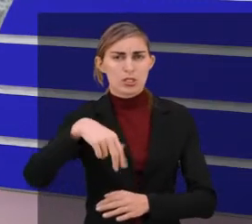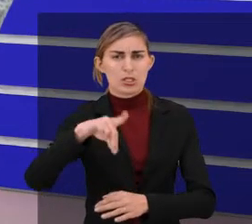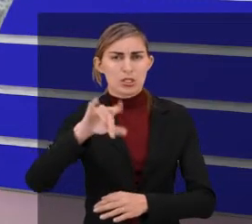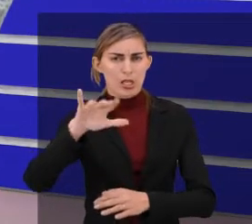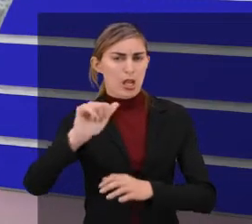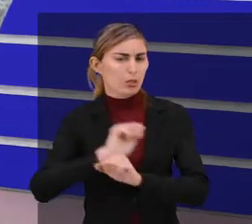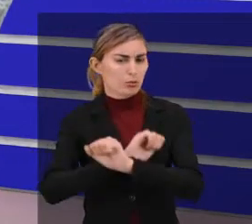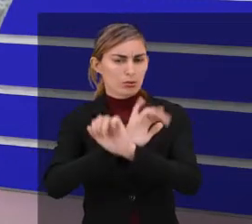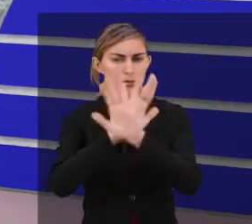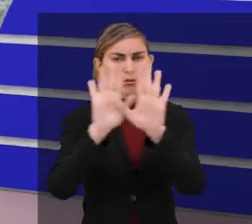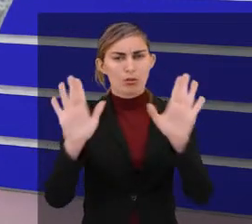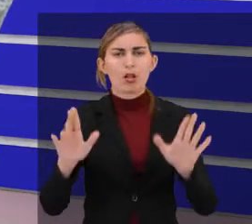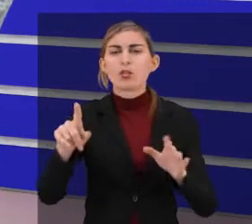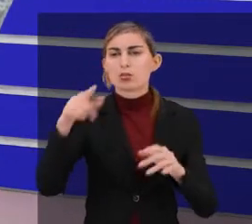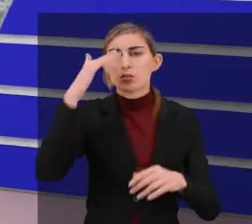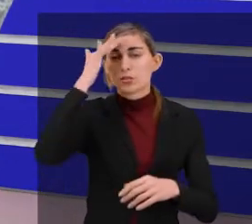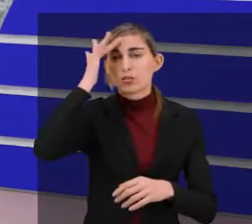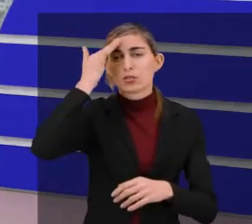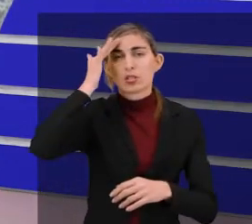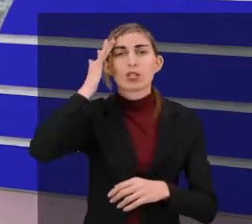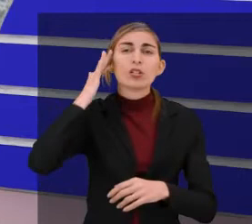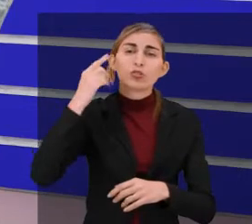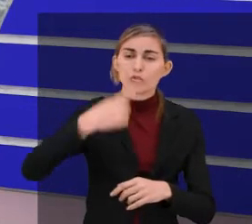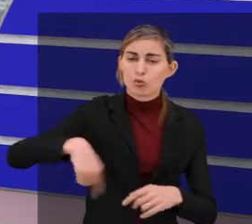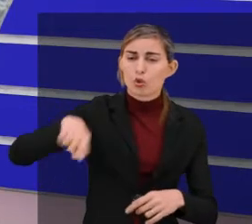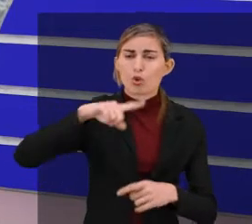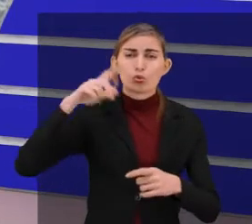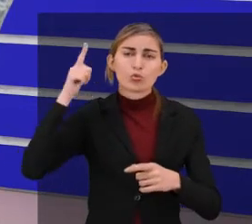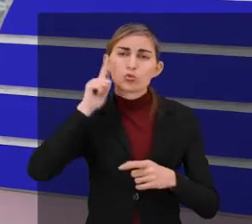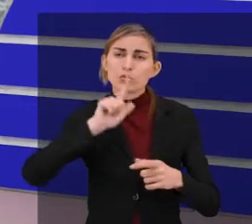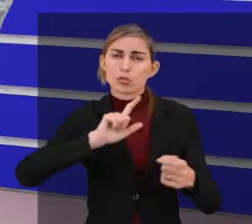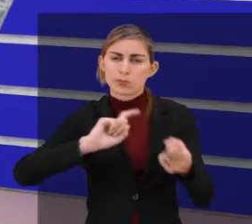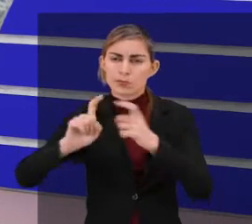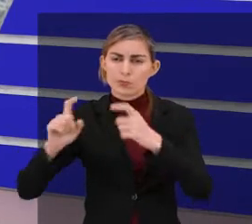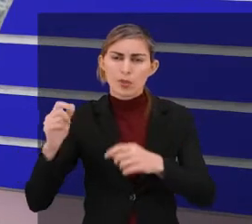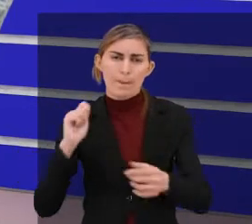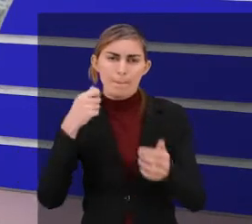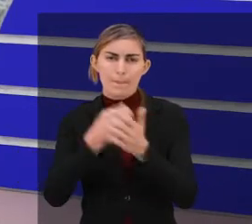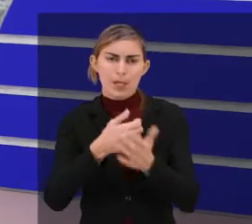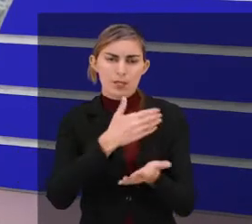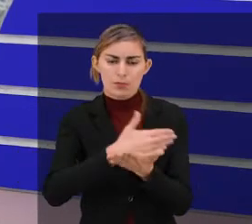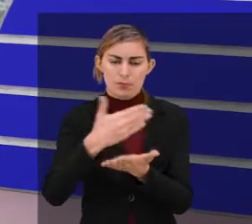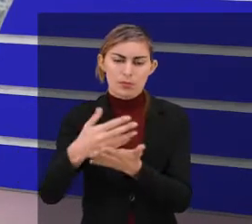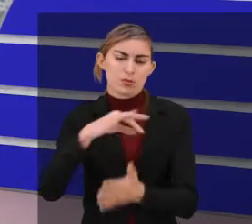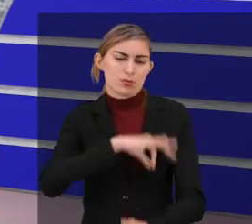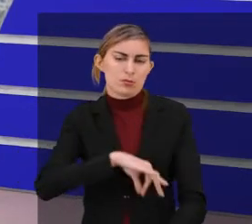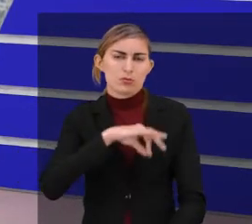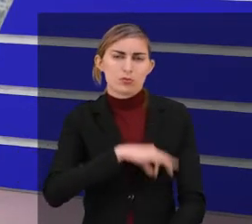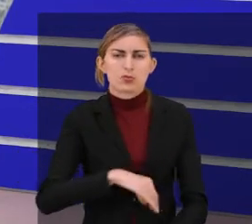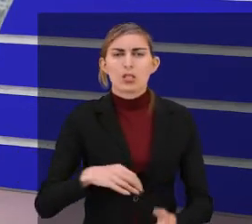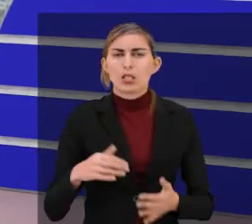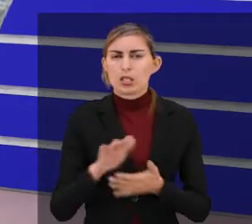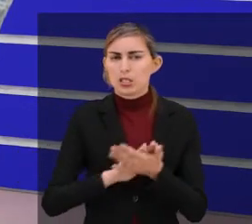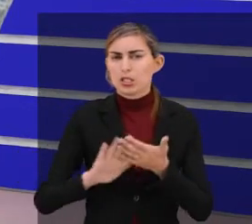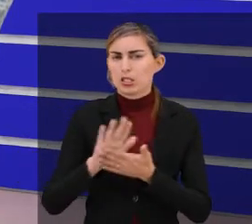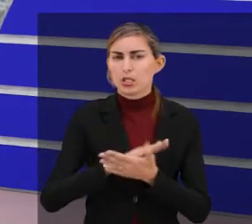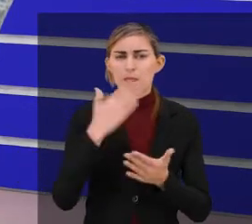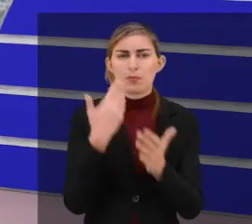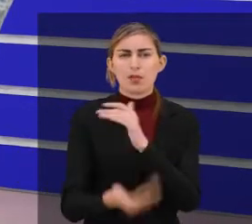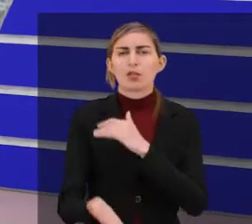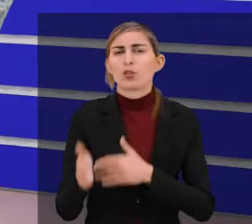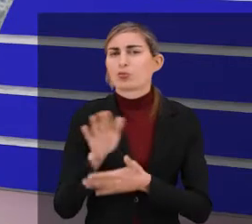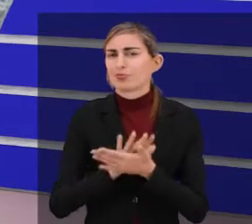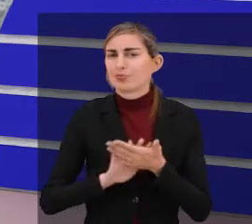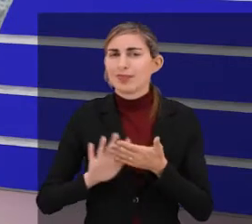dos Metalúrgicos, eles entenderam, nós conseguimos negociar o pagamento parcelado de todos, ninguém saiu